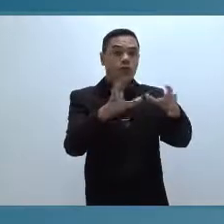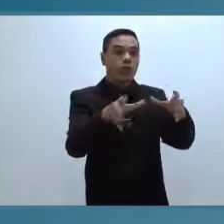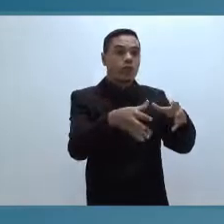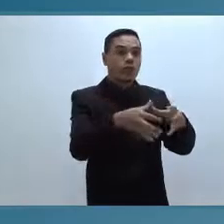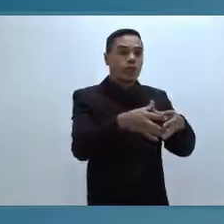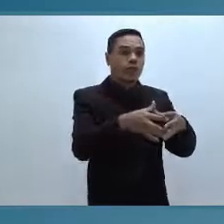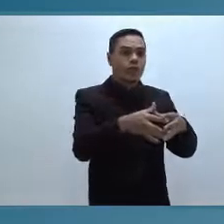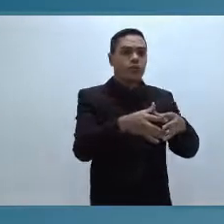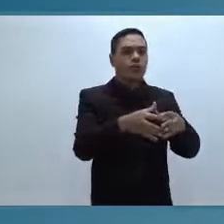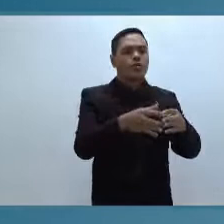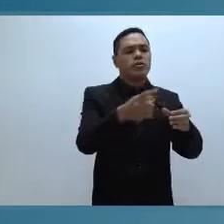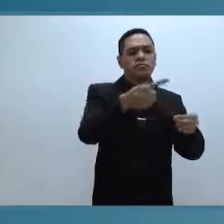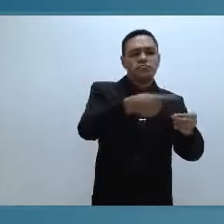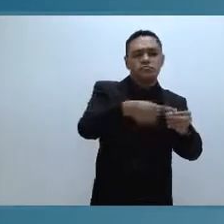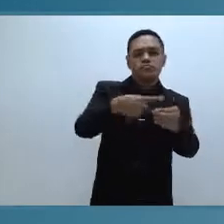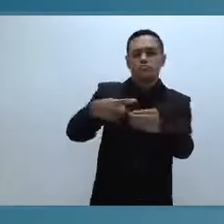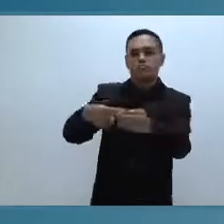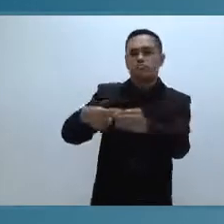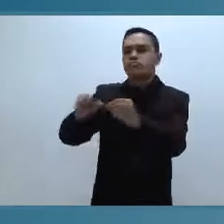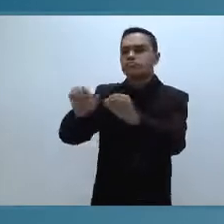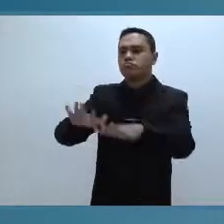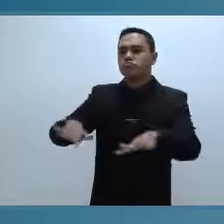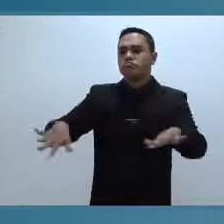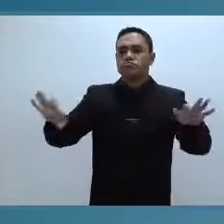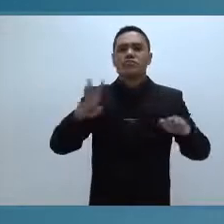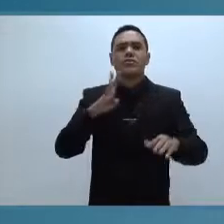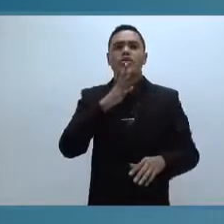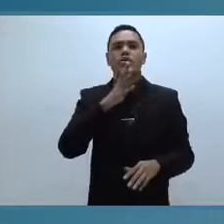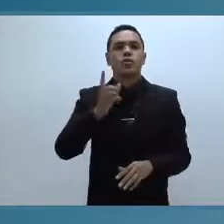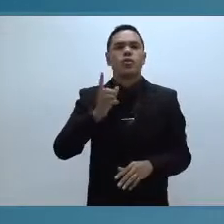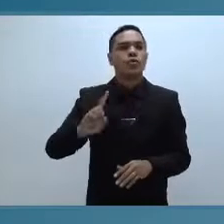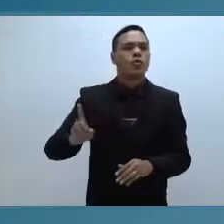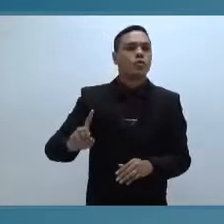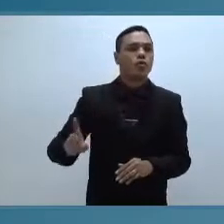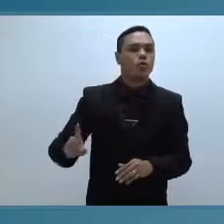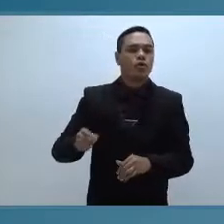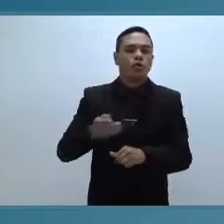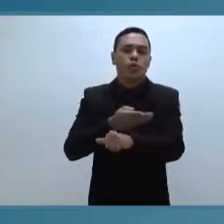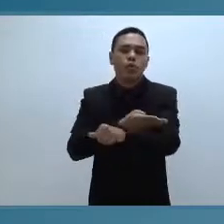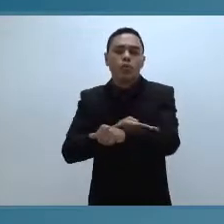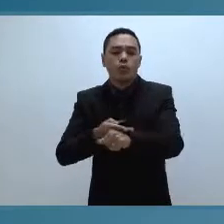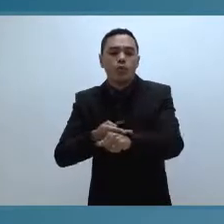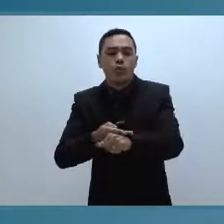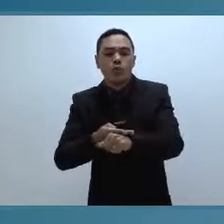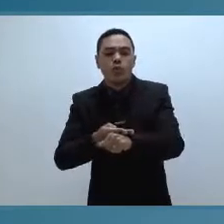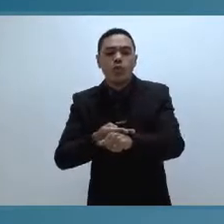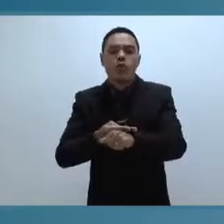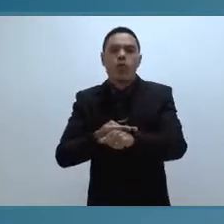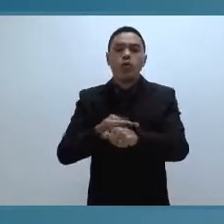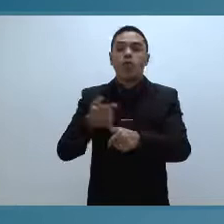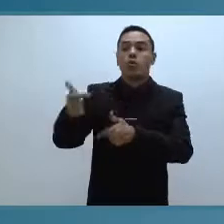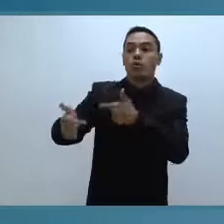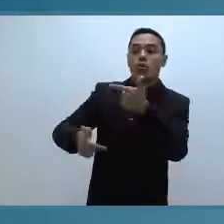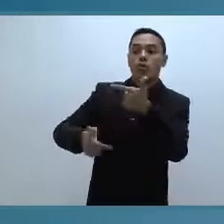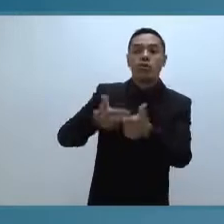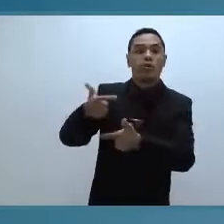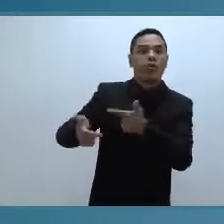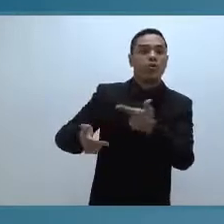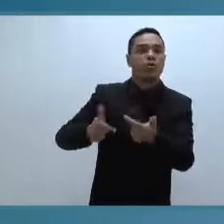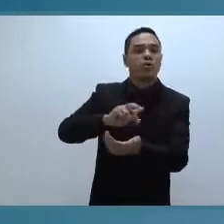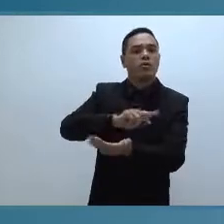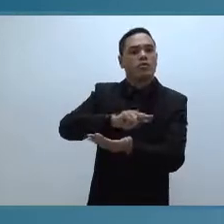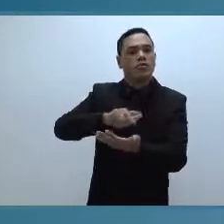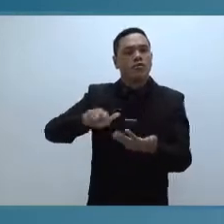das quais nada sabe sobre os seus usos e costumes, muito menos quem é aquilo. E isso tudo